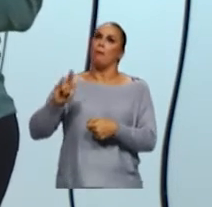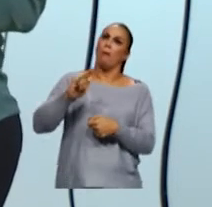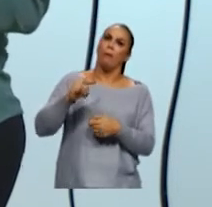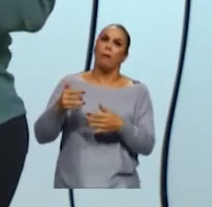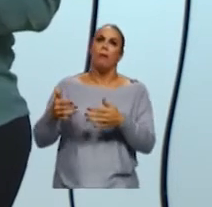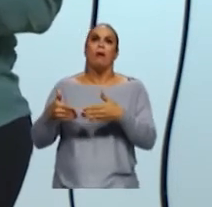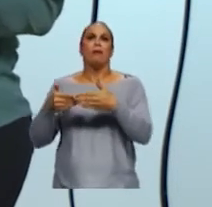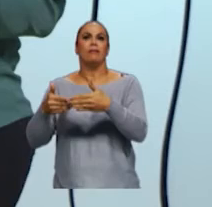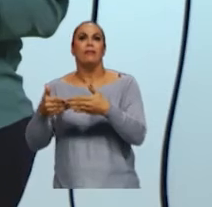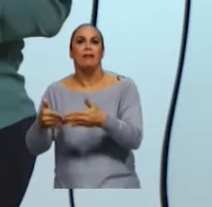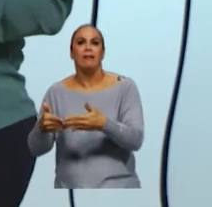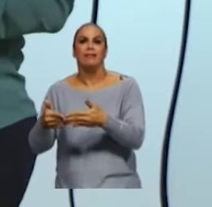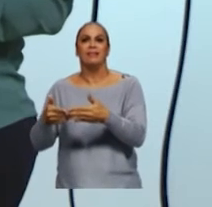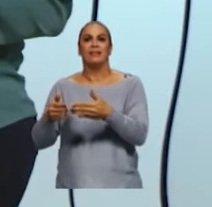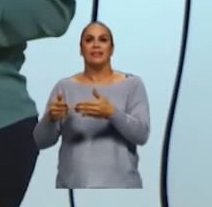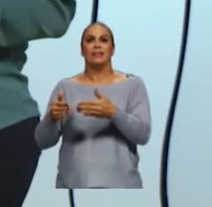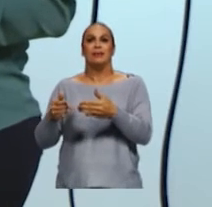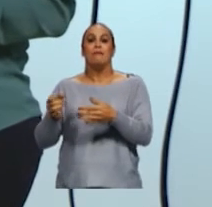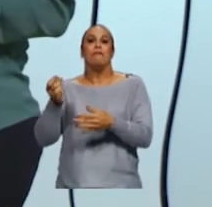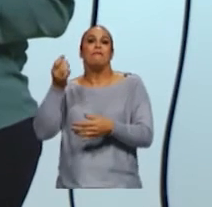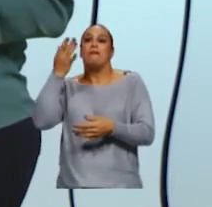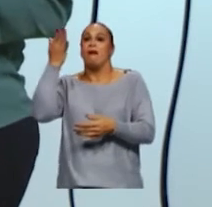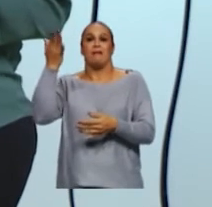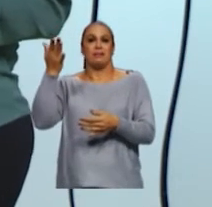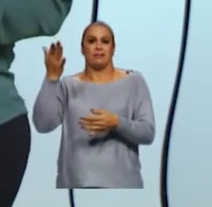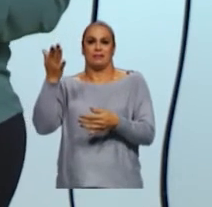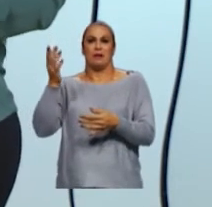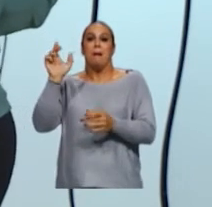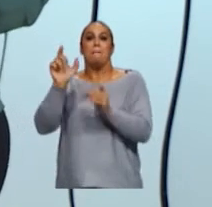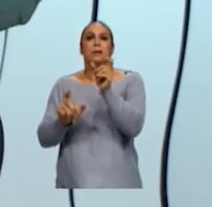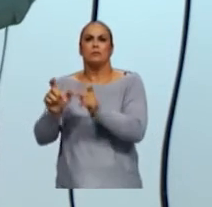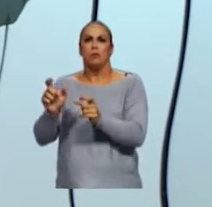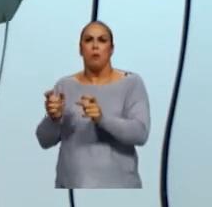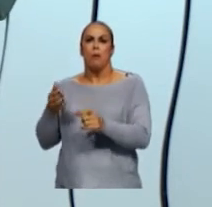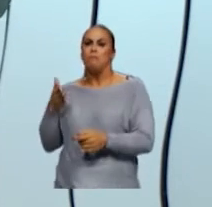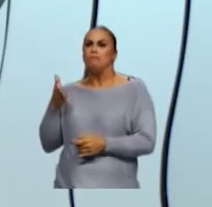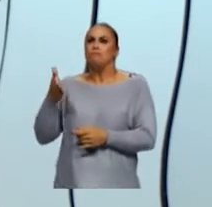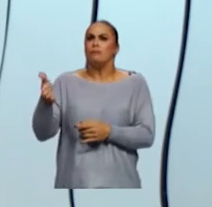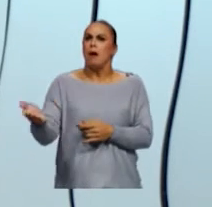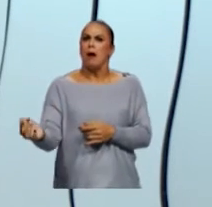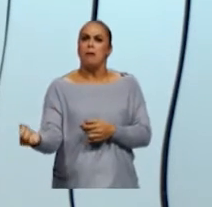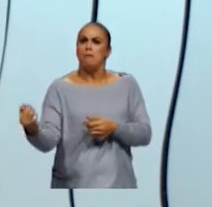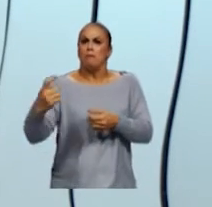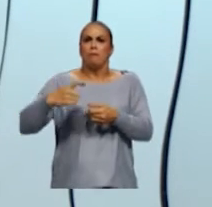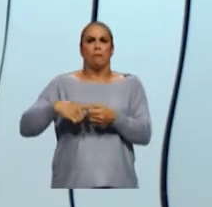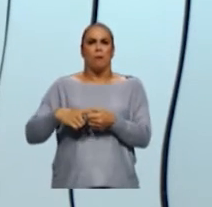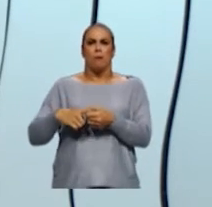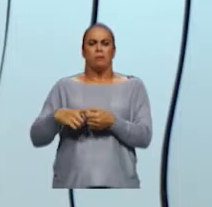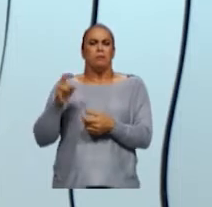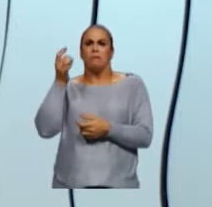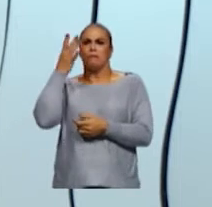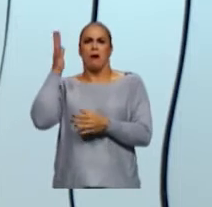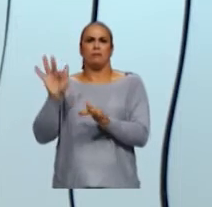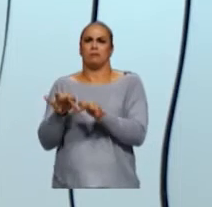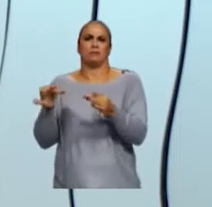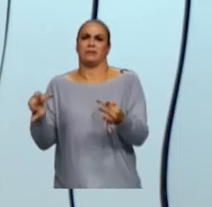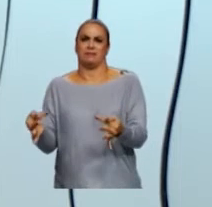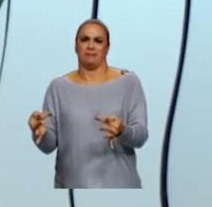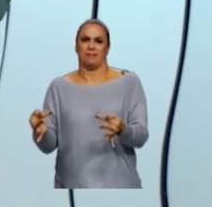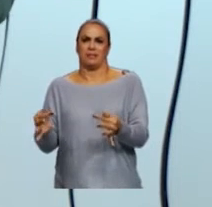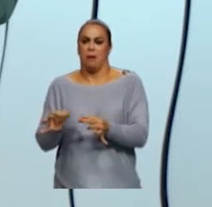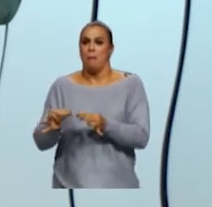elas se reduzem muito em função disso. Ela recebe esse nome de capitalismo financeiro porque